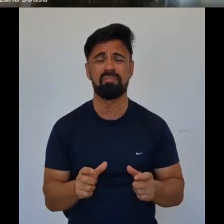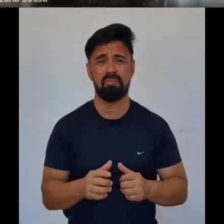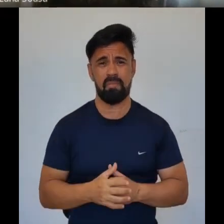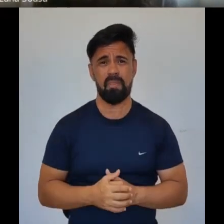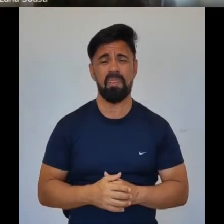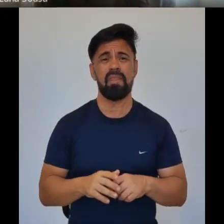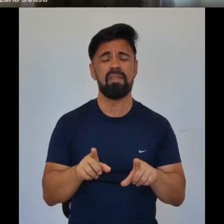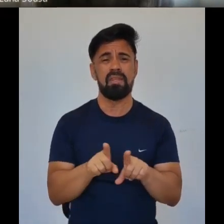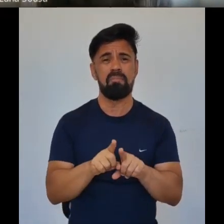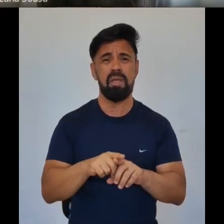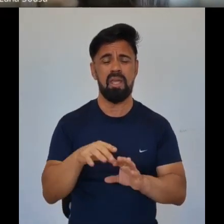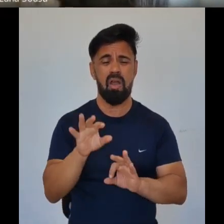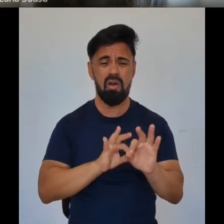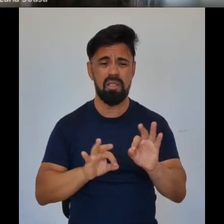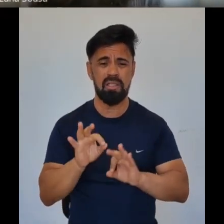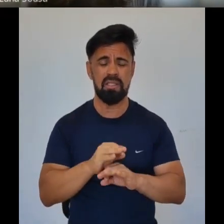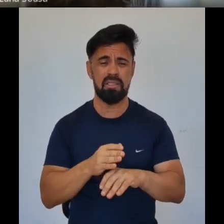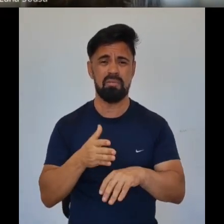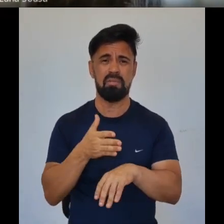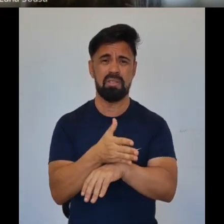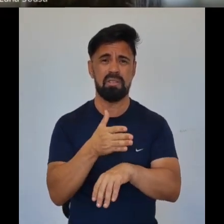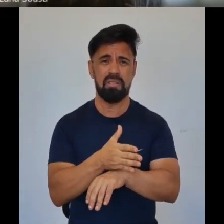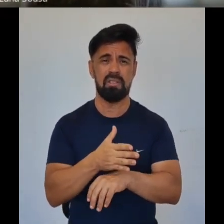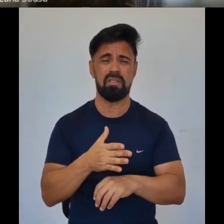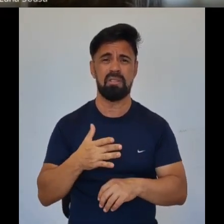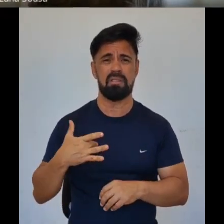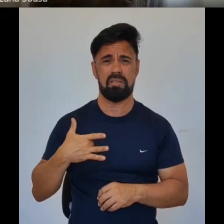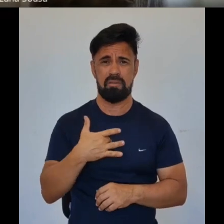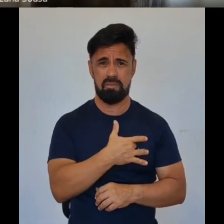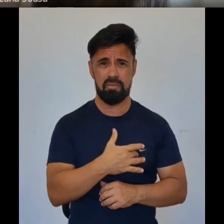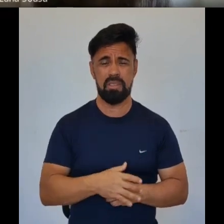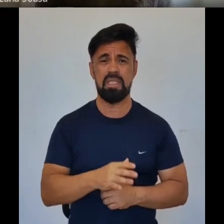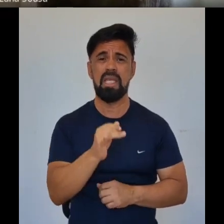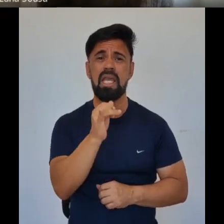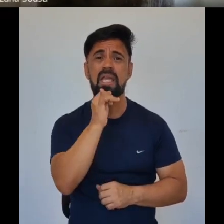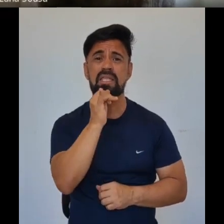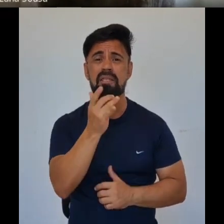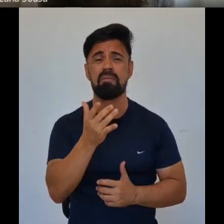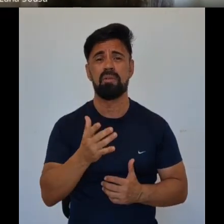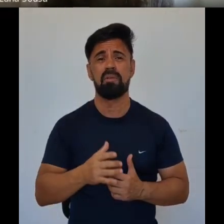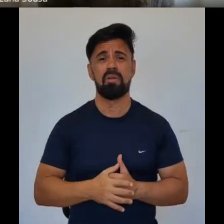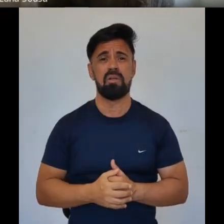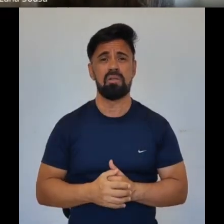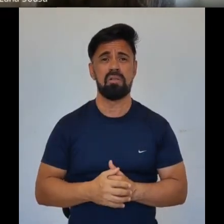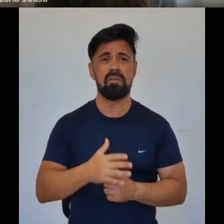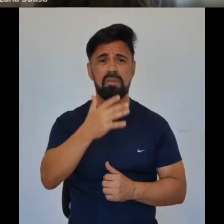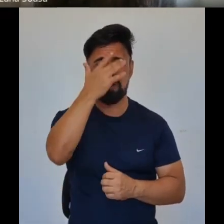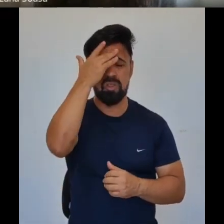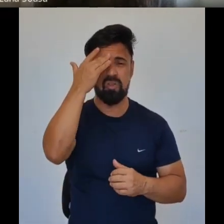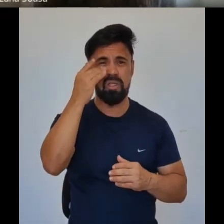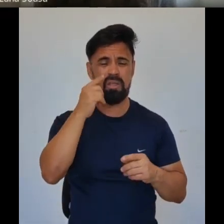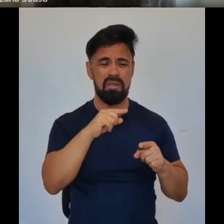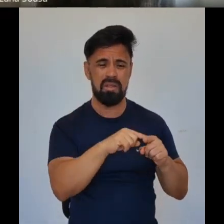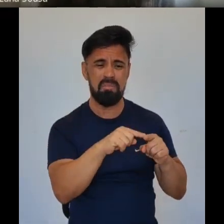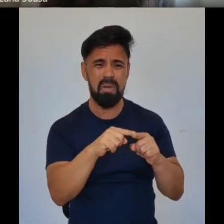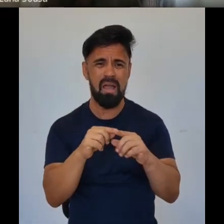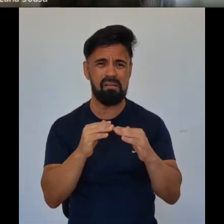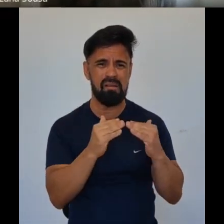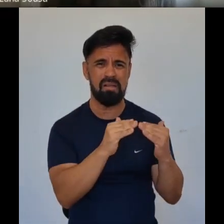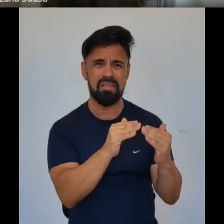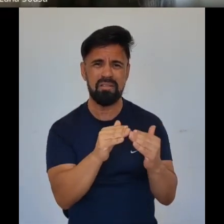racismo estrutural, as pessoas que vivem em condição de pobreza. Temos a vulnerabilidade programática,